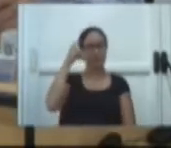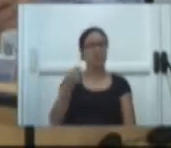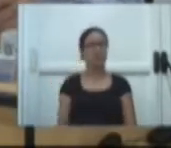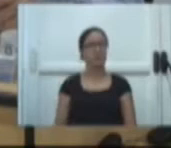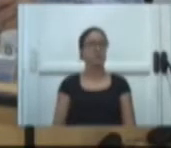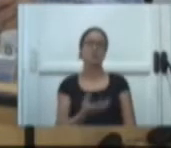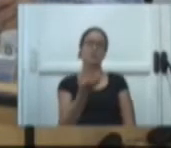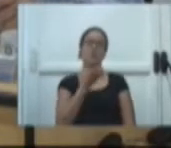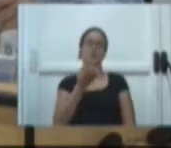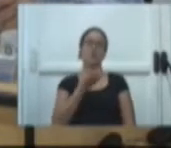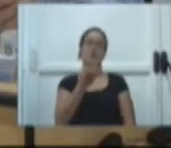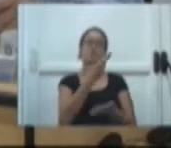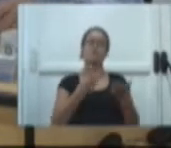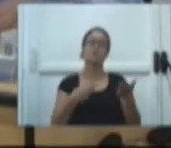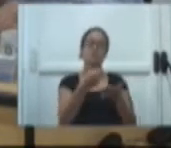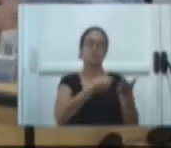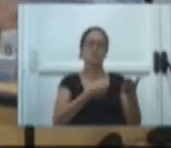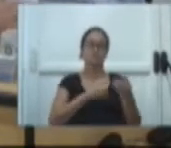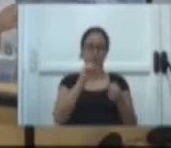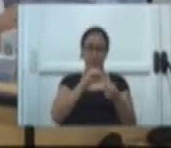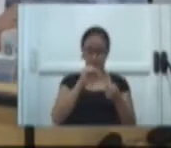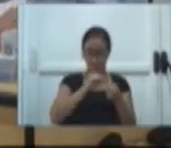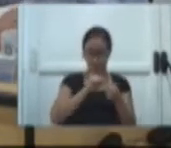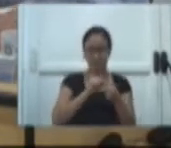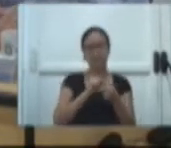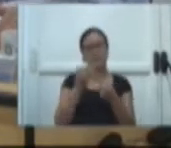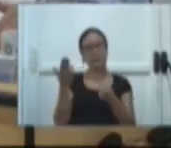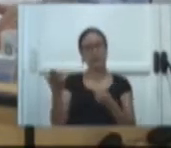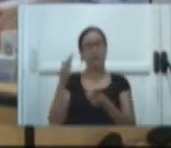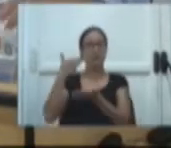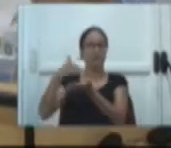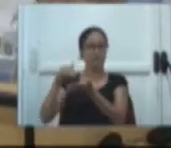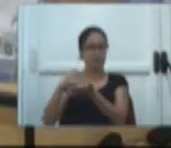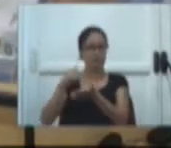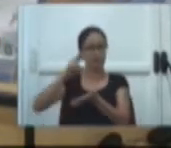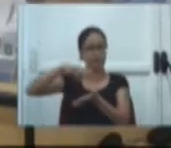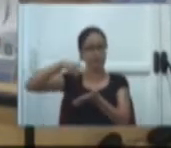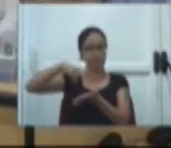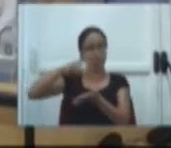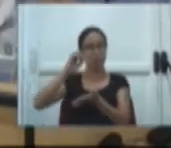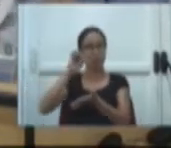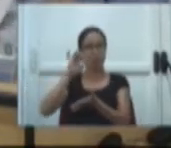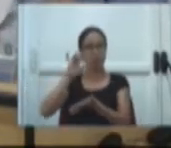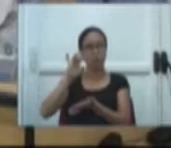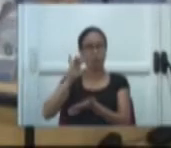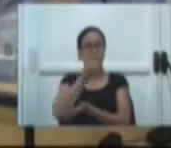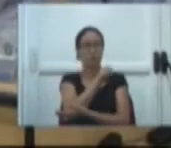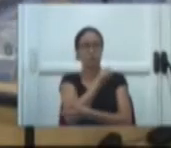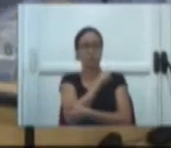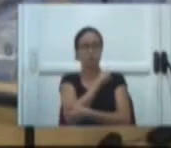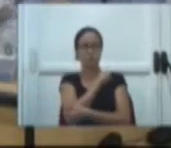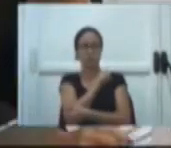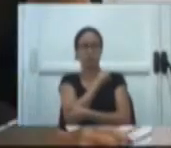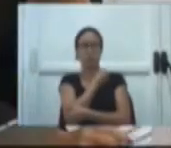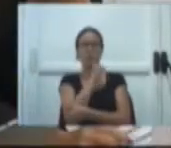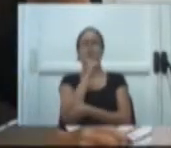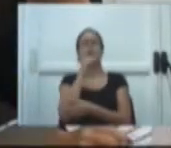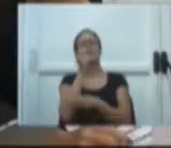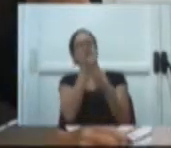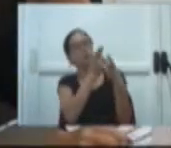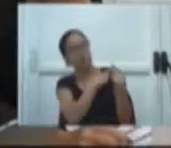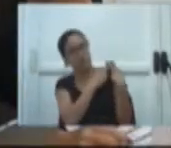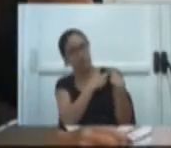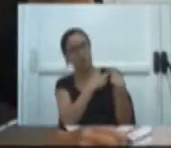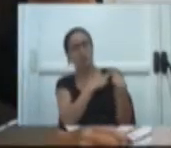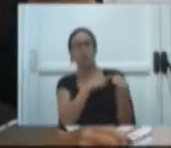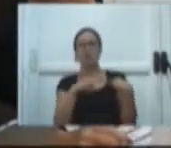que o secretário, o vereador Lemão, lesse apenas o número do requerimento e o autor, uma vez que o conteúdo está à